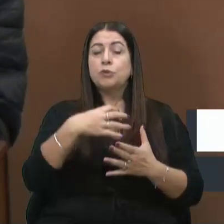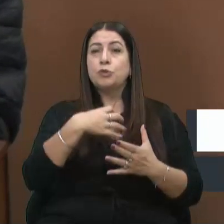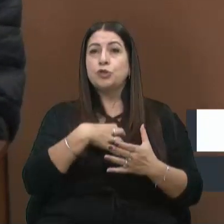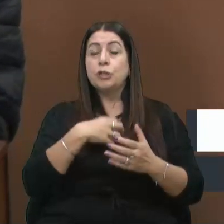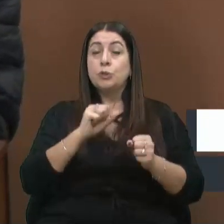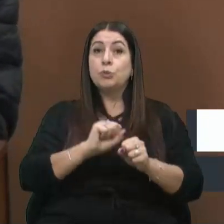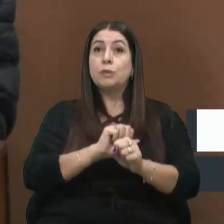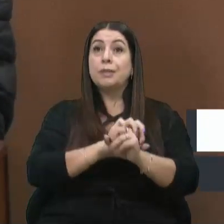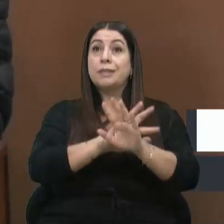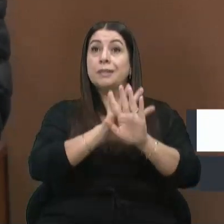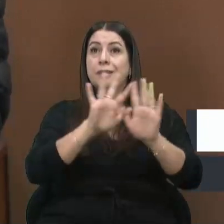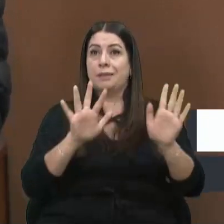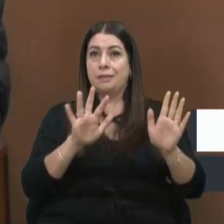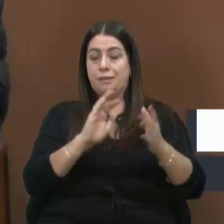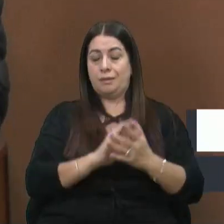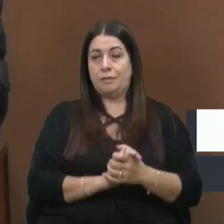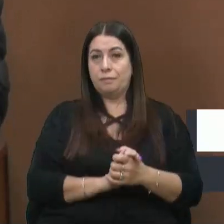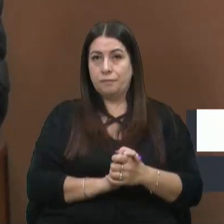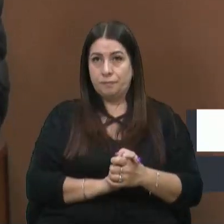transparente